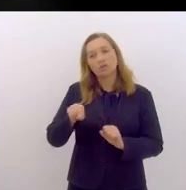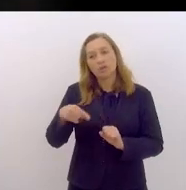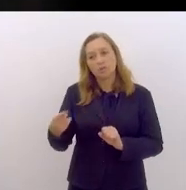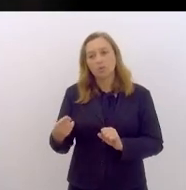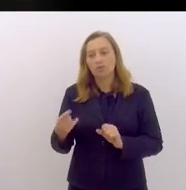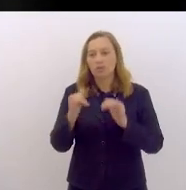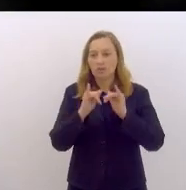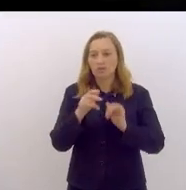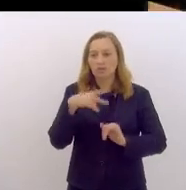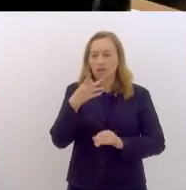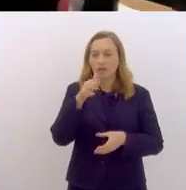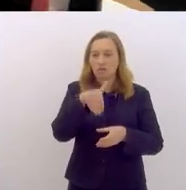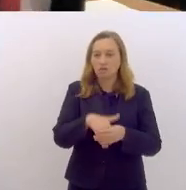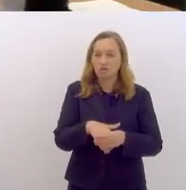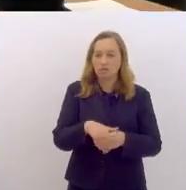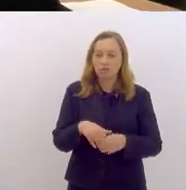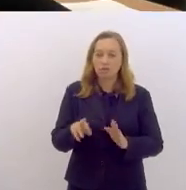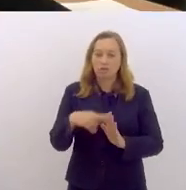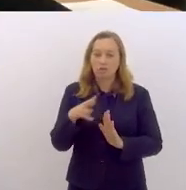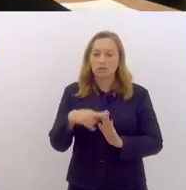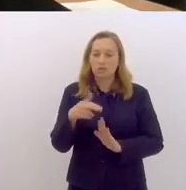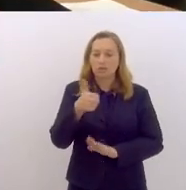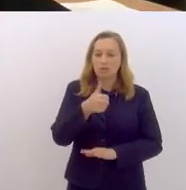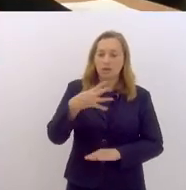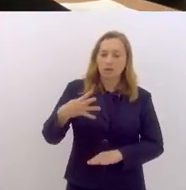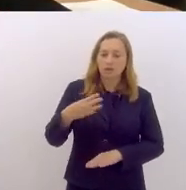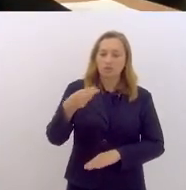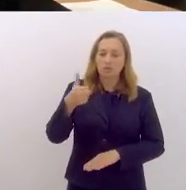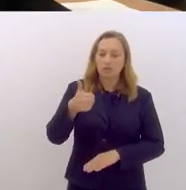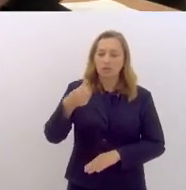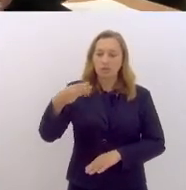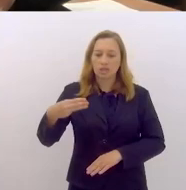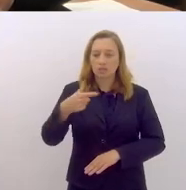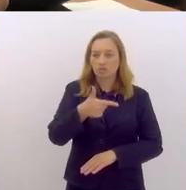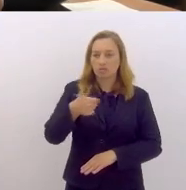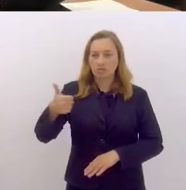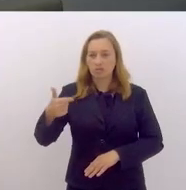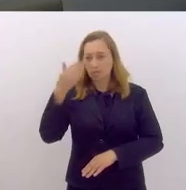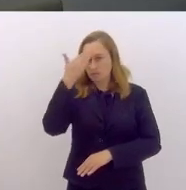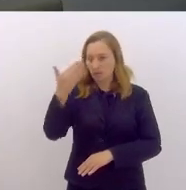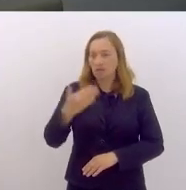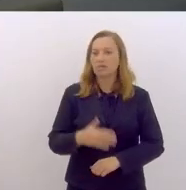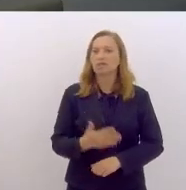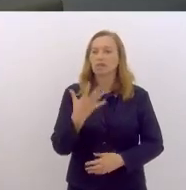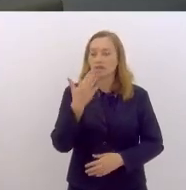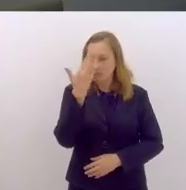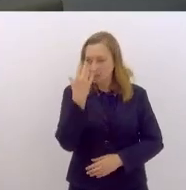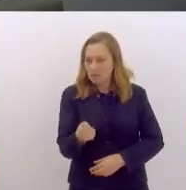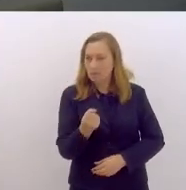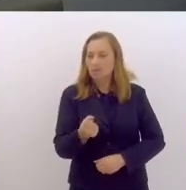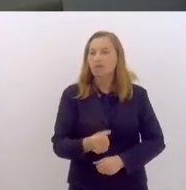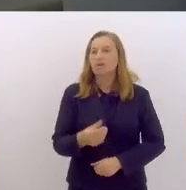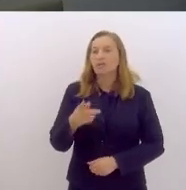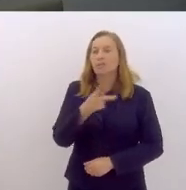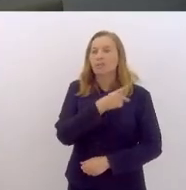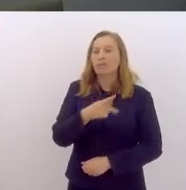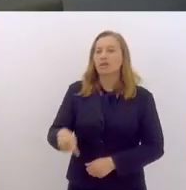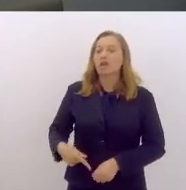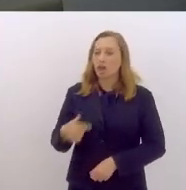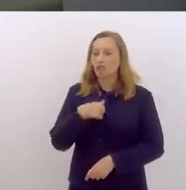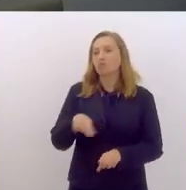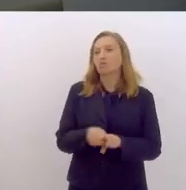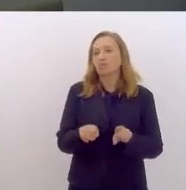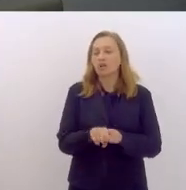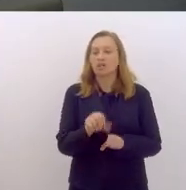a declaração de voto ao projeto de resolução 1413 de 2022. Obrigada. Acatado. Presidenta, eu também.